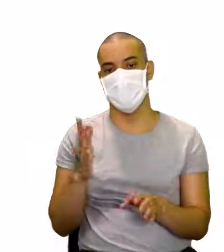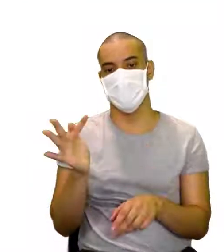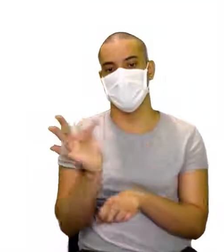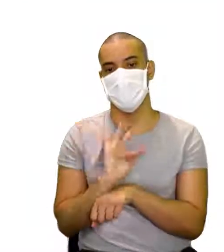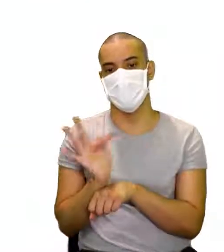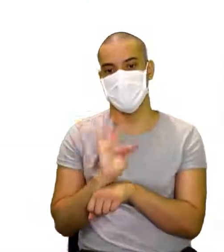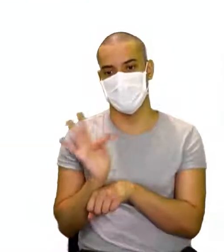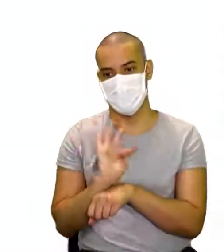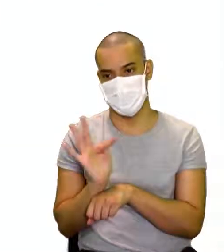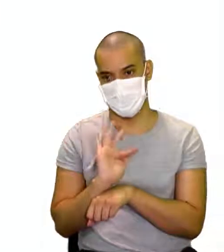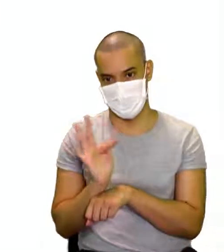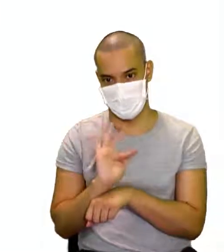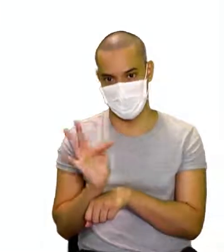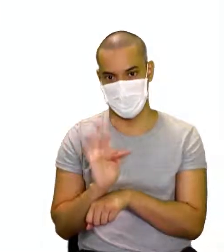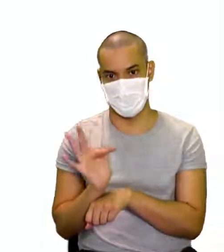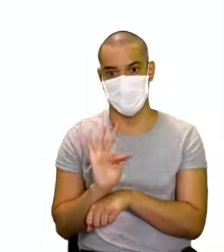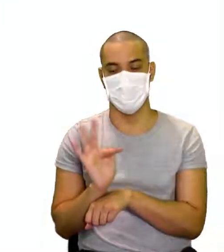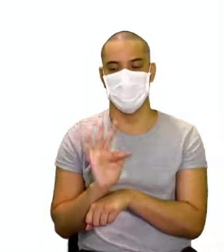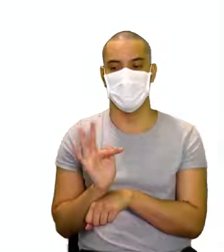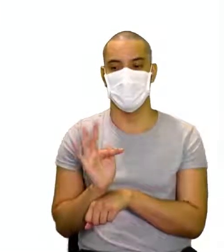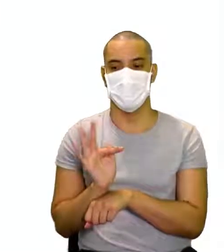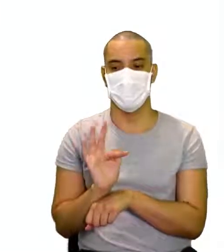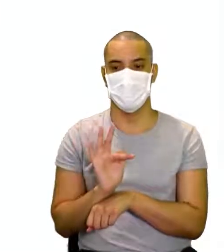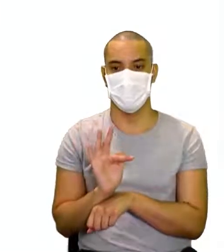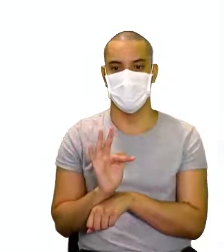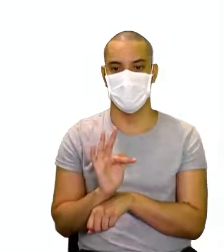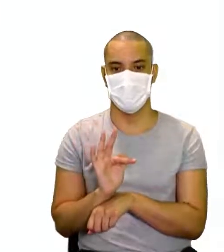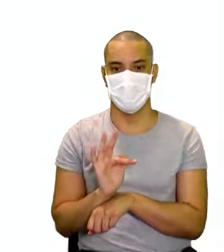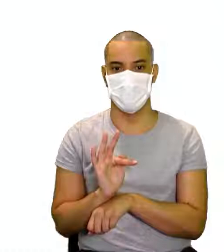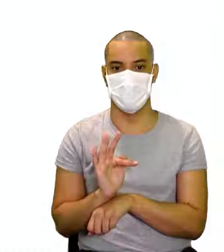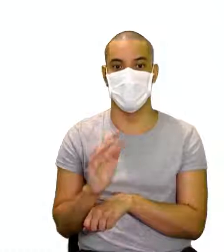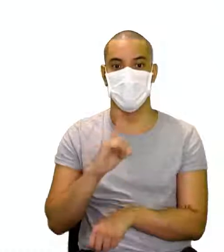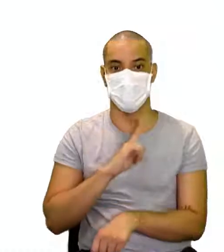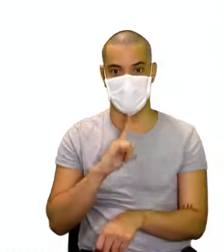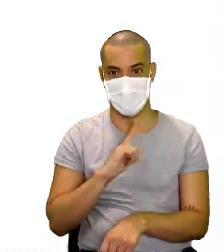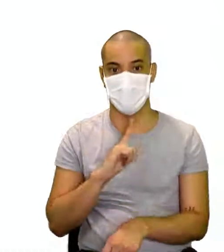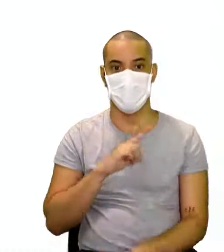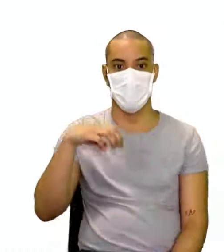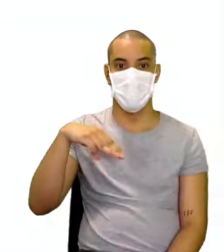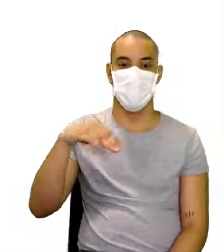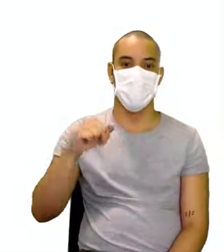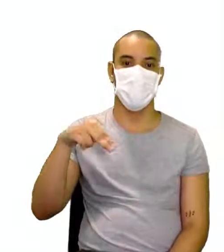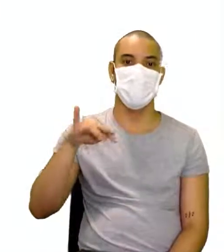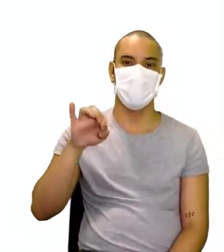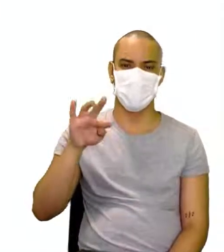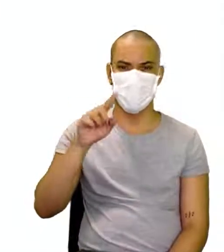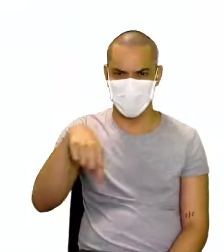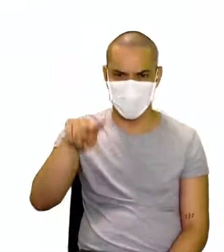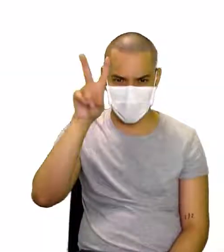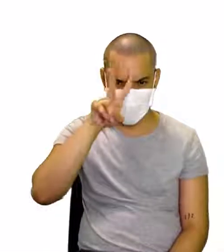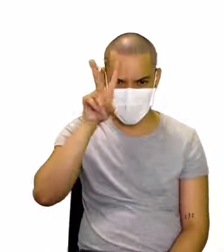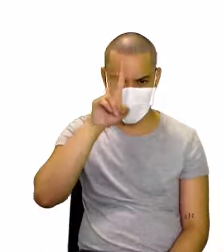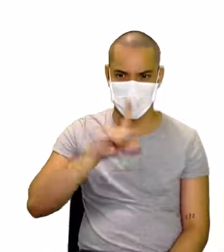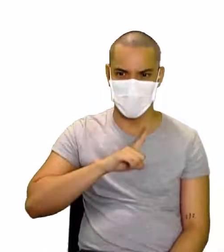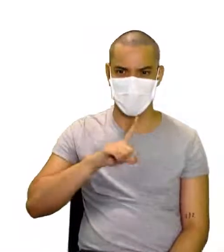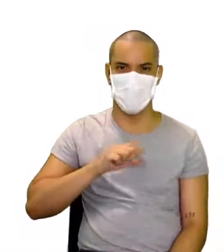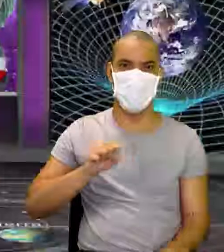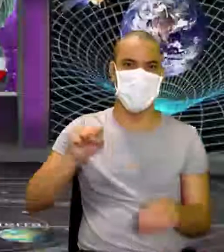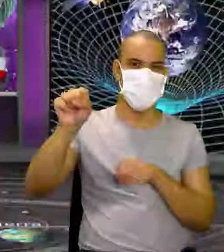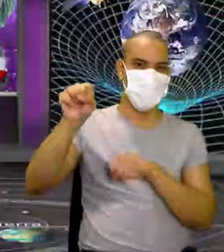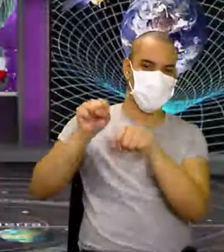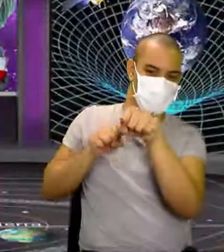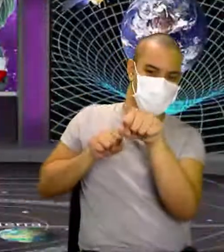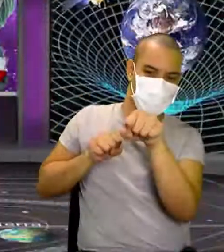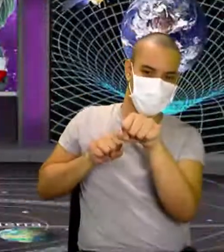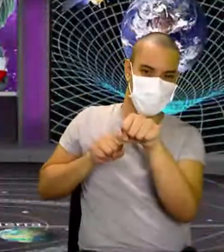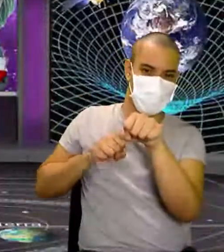vamos colocar um pouquinho aqui, lá no filme do X-Men a gente tem o Magneto, né? Quem lembra lá, quem já assistiu, o X-Men tem